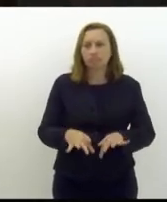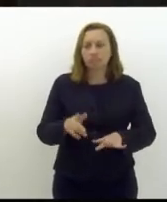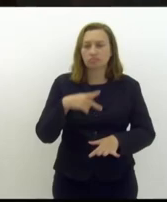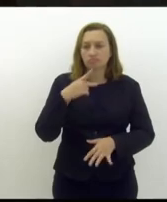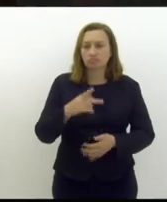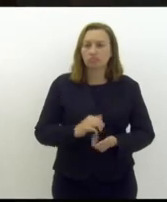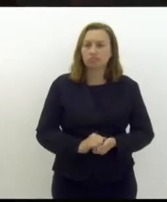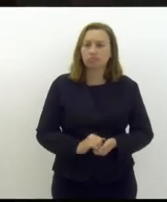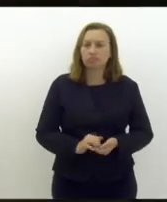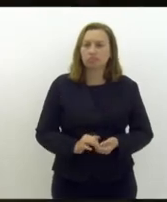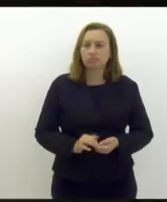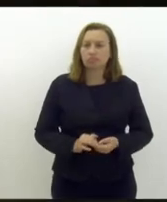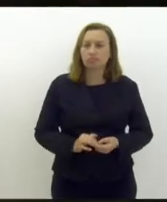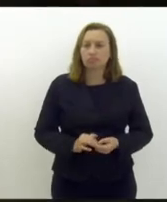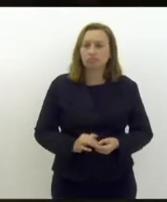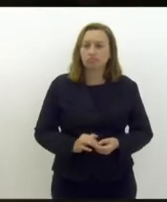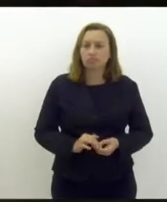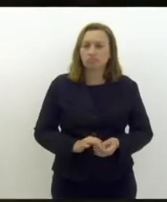discurso